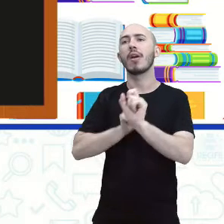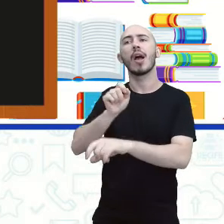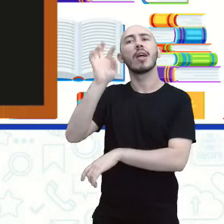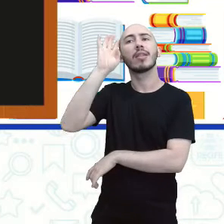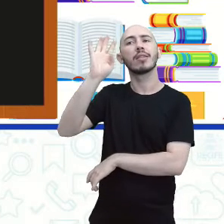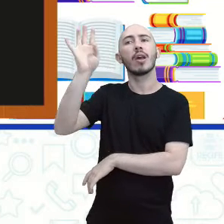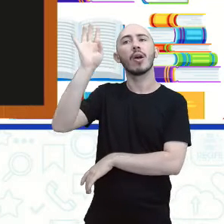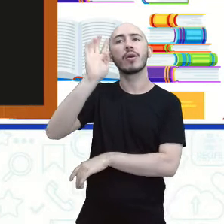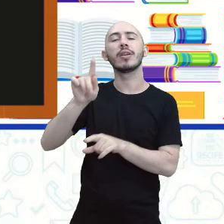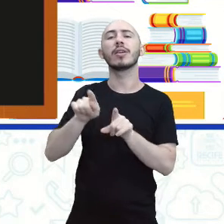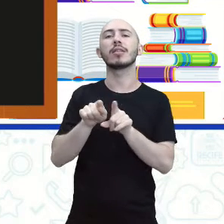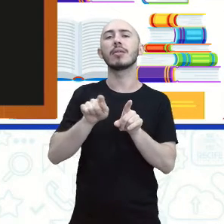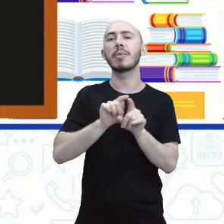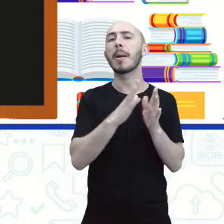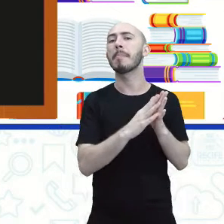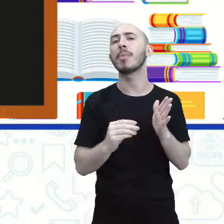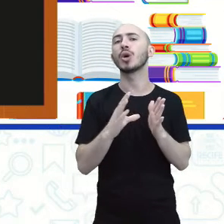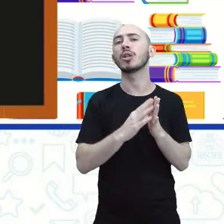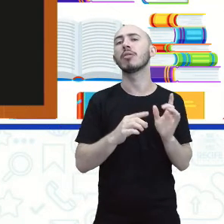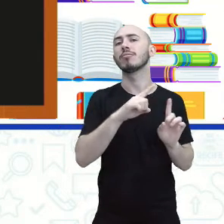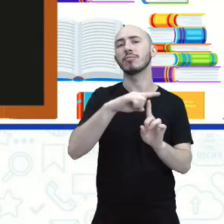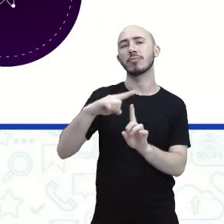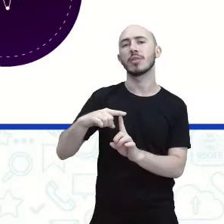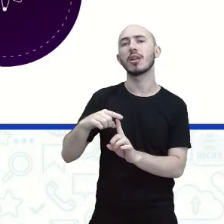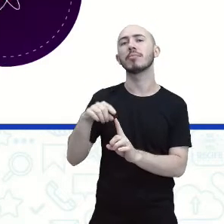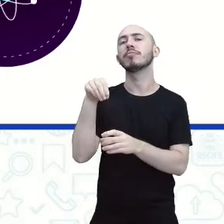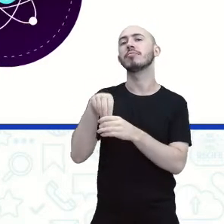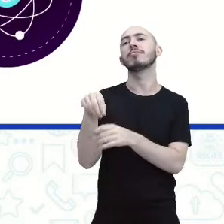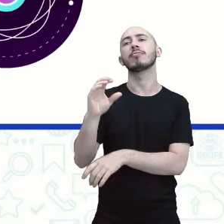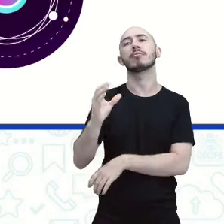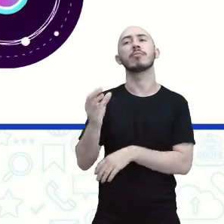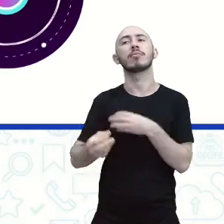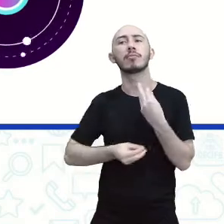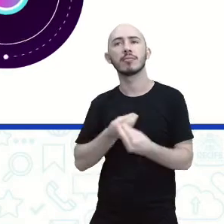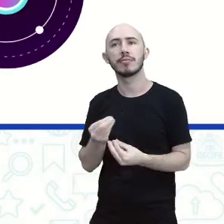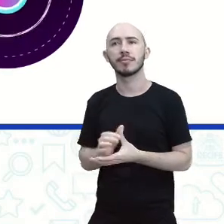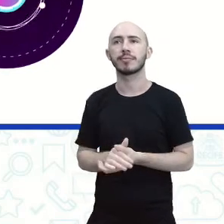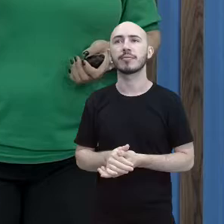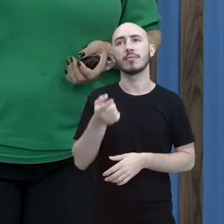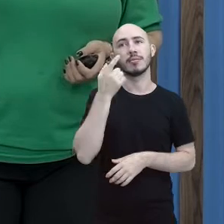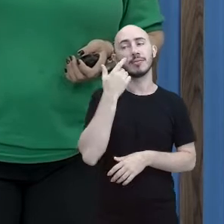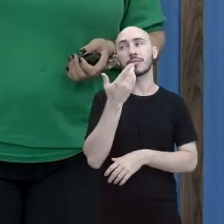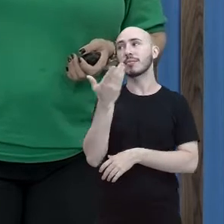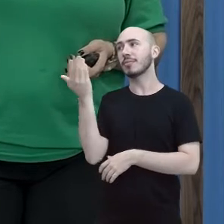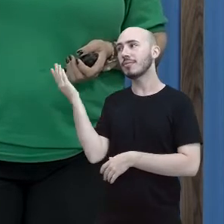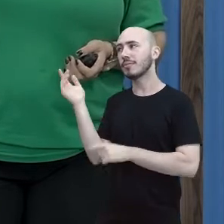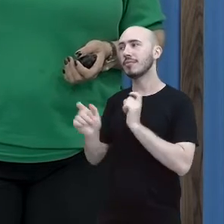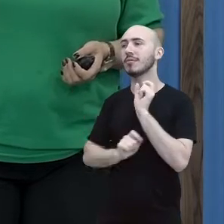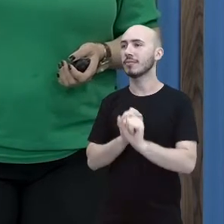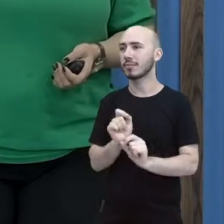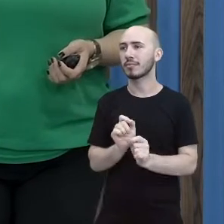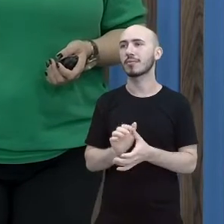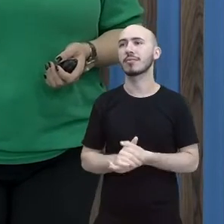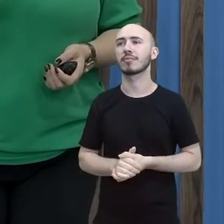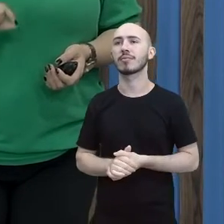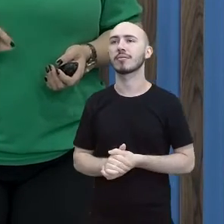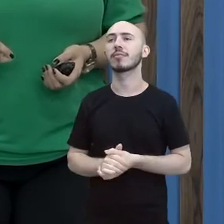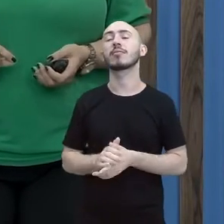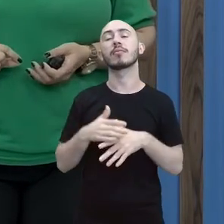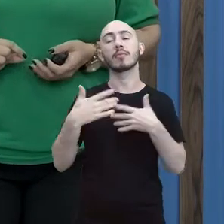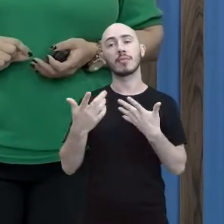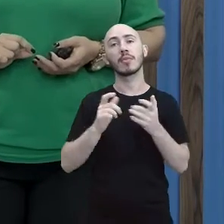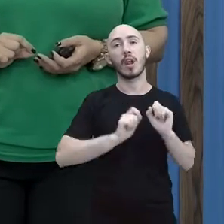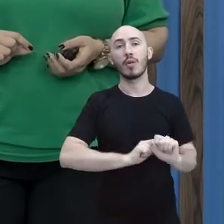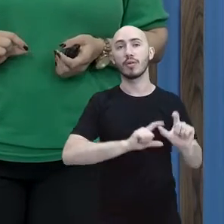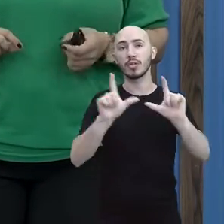e modelos na ciência. Então, vamos lá. Voltando aqui nesse último slide,